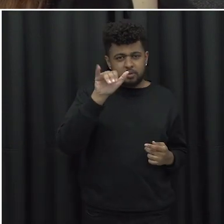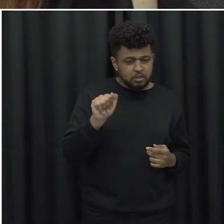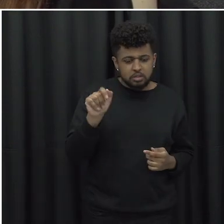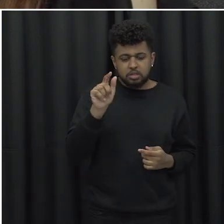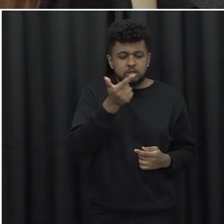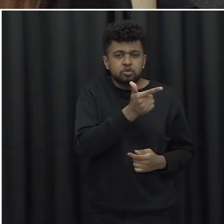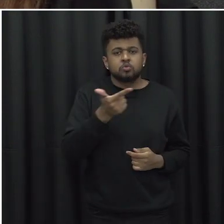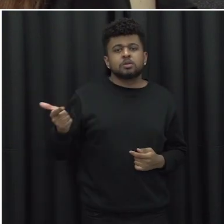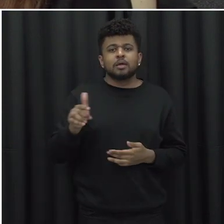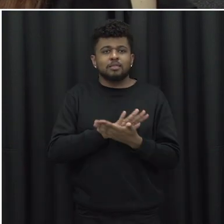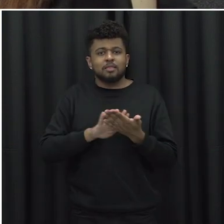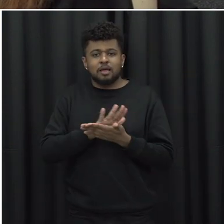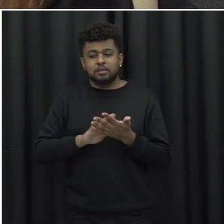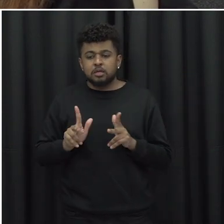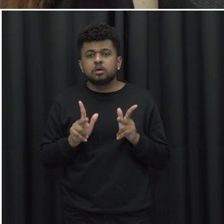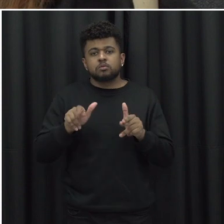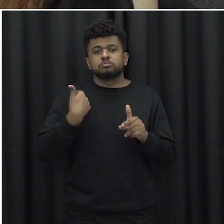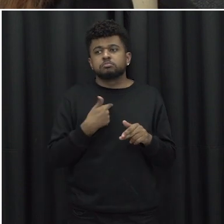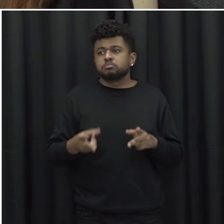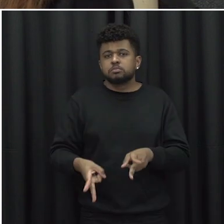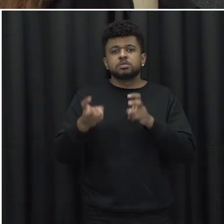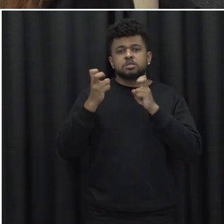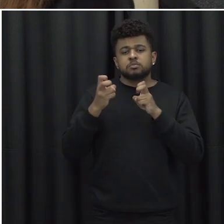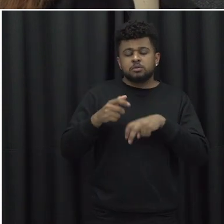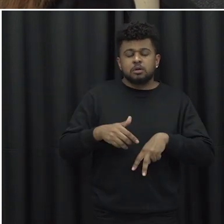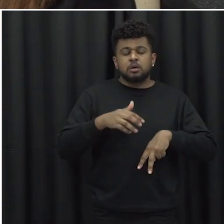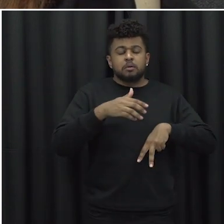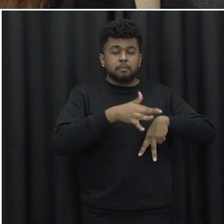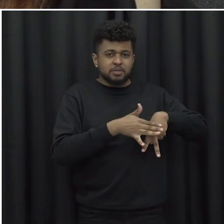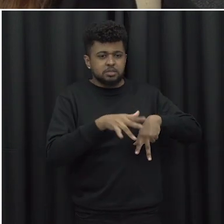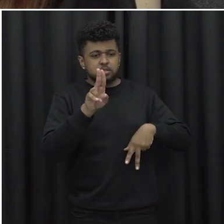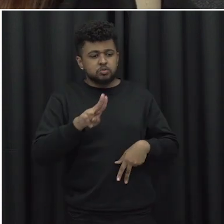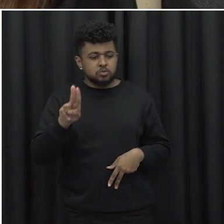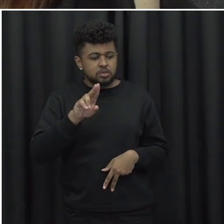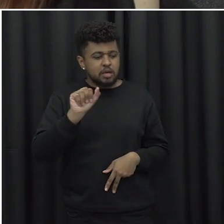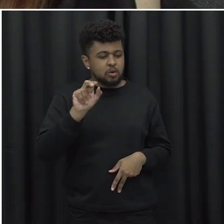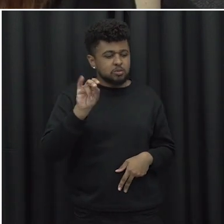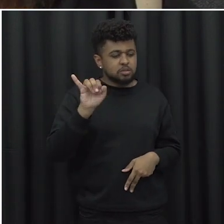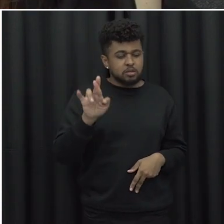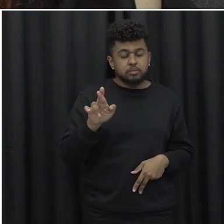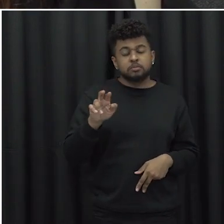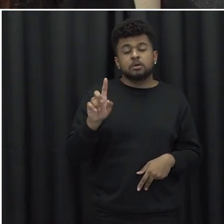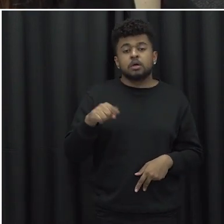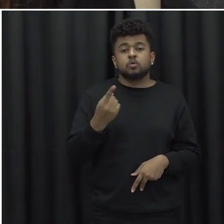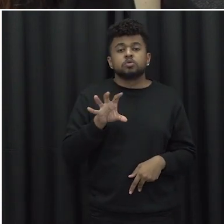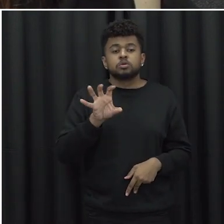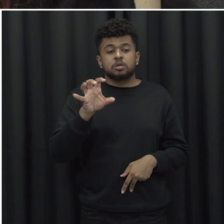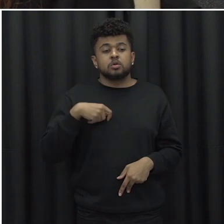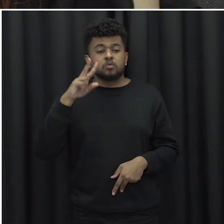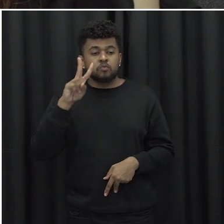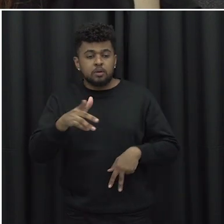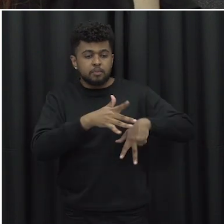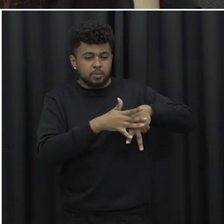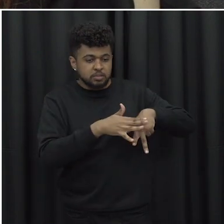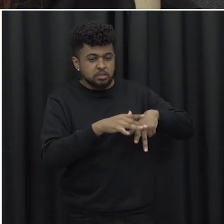demência vascular não tem um efeito igual que a gente percebe no paciente com doença de Alzheimer. Até assim, é uma forma até de eu ver que